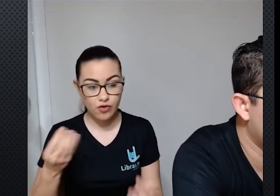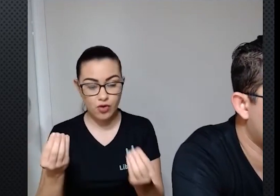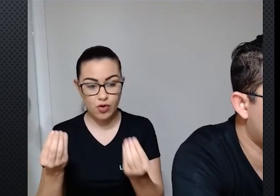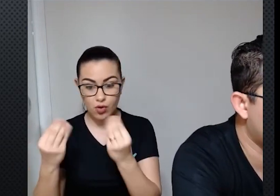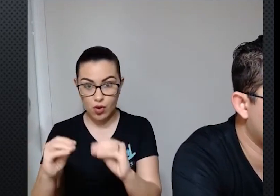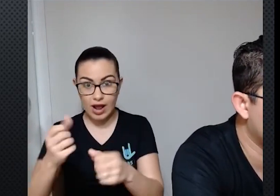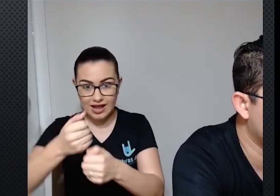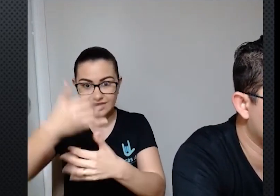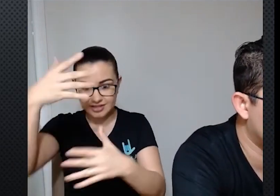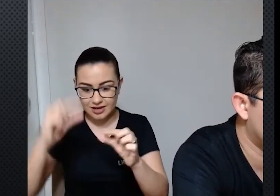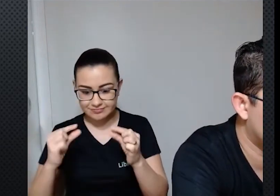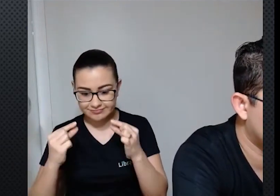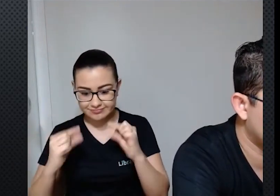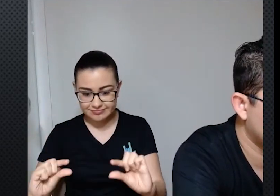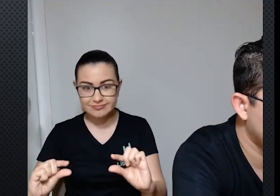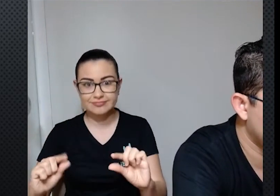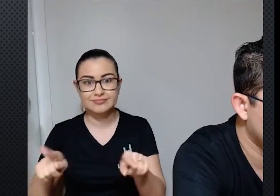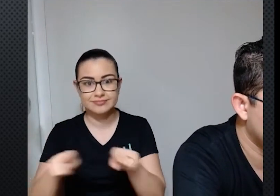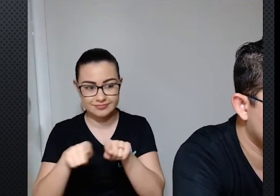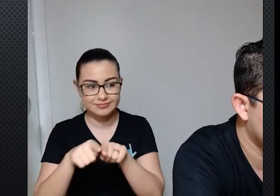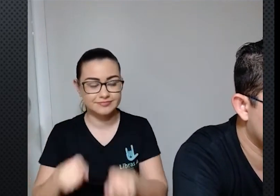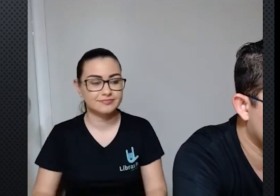eu vou colocar aqui nos